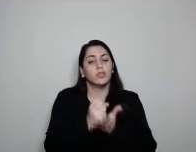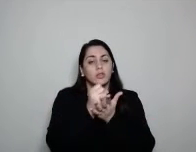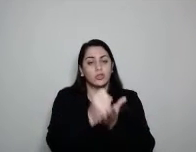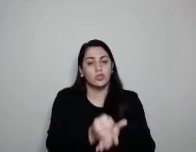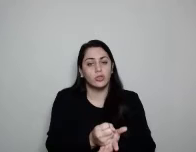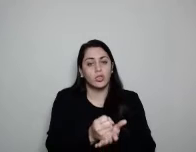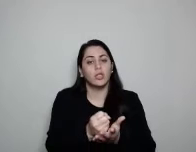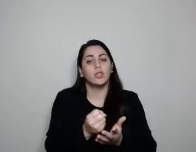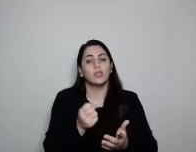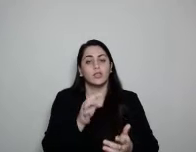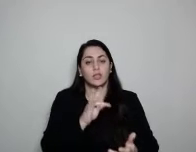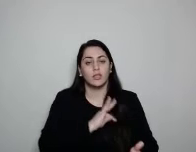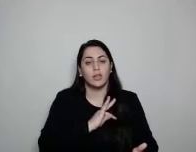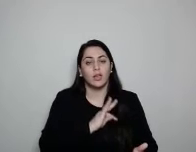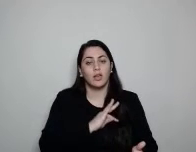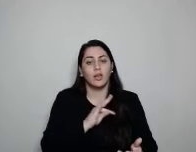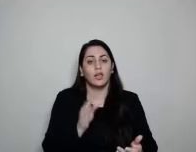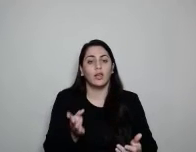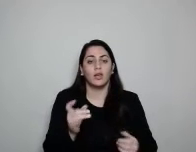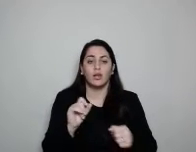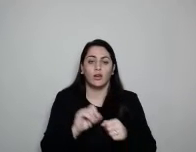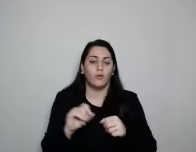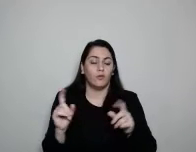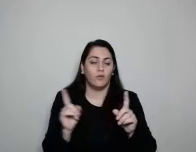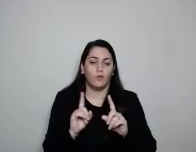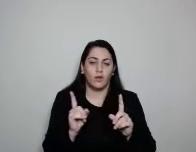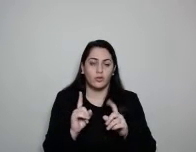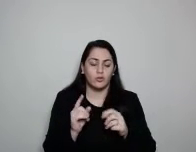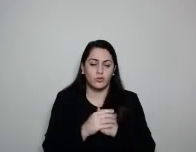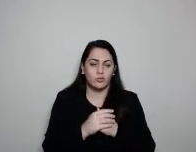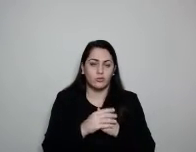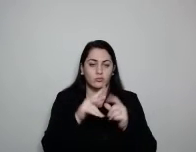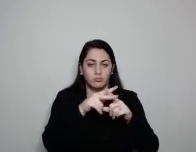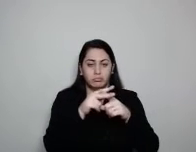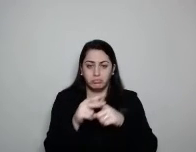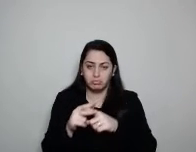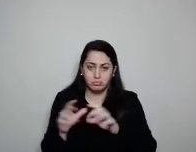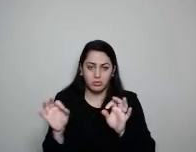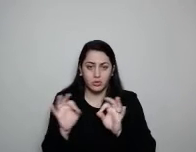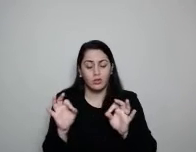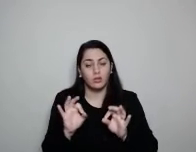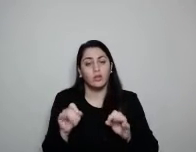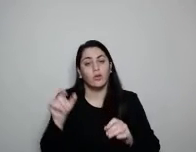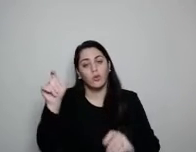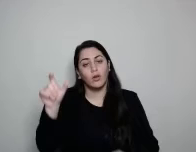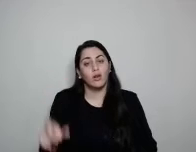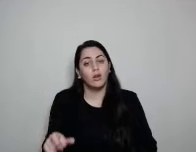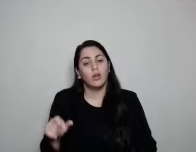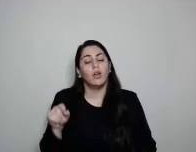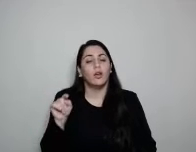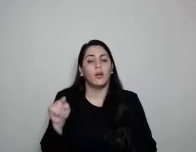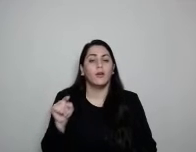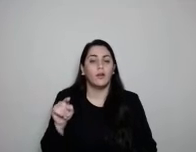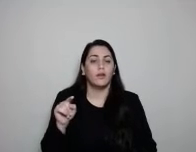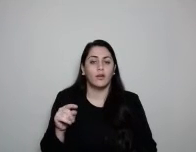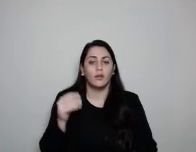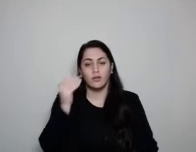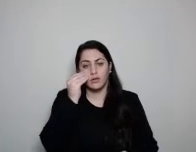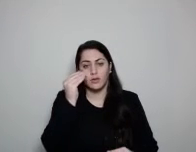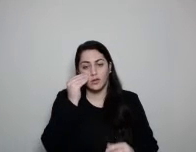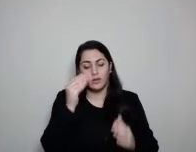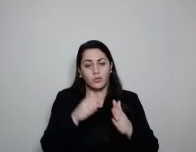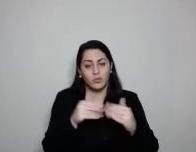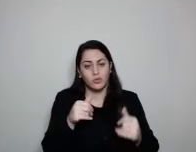técnica, não foi realizado. A autora, embora pleiteie esse tipo de remuneração,